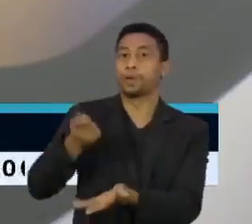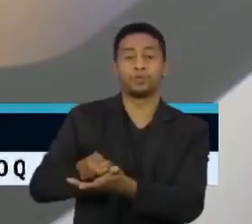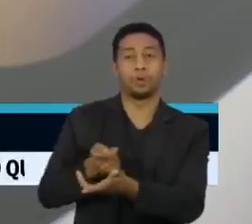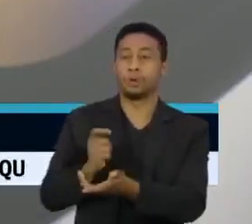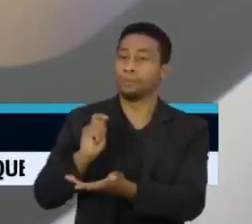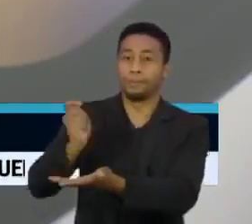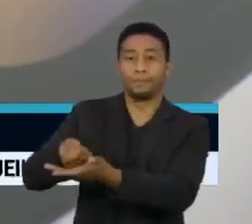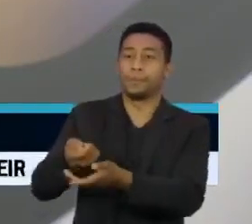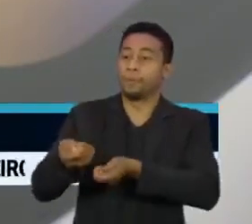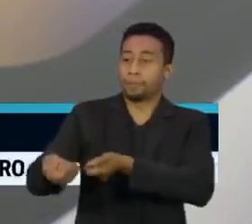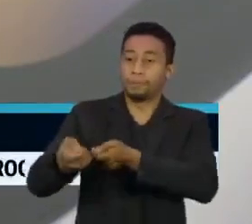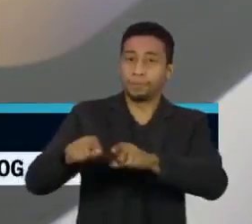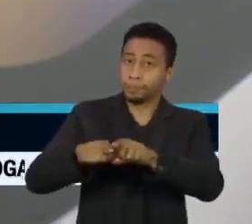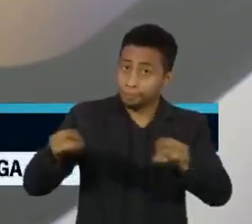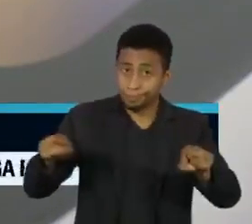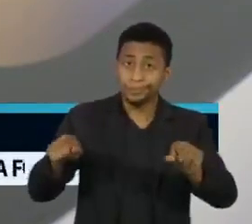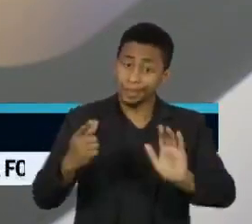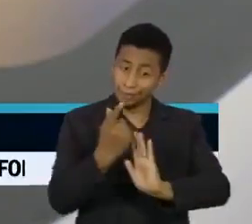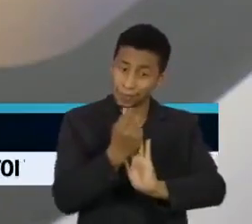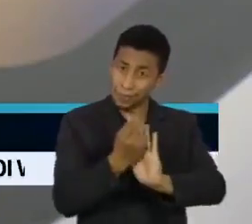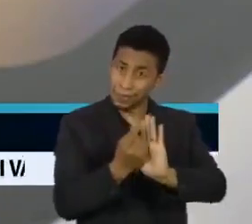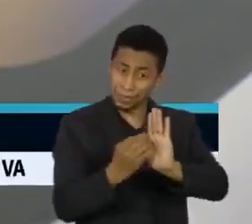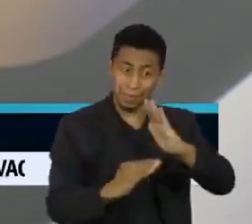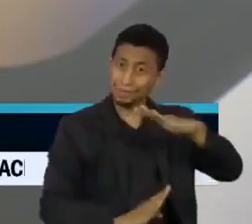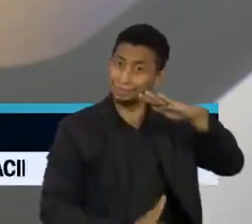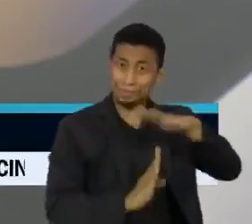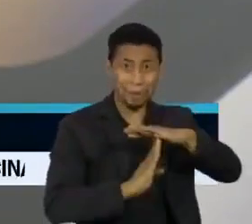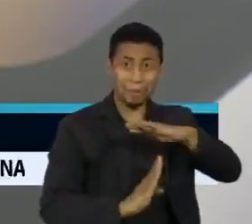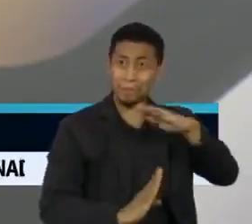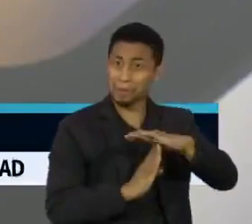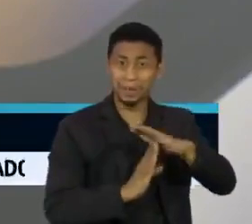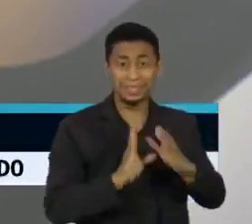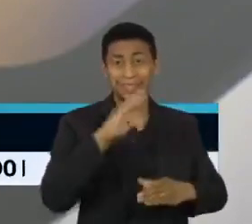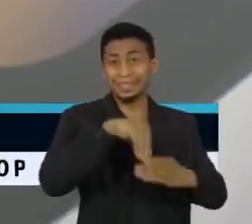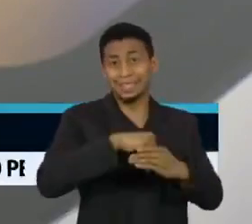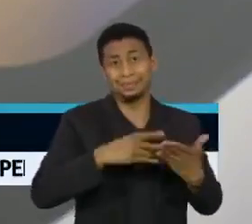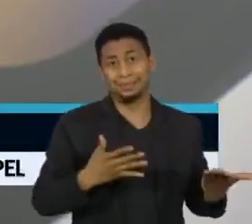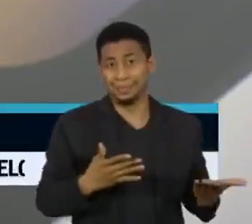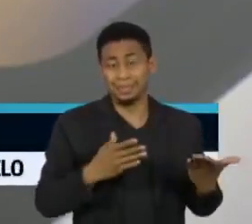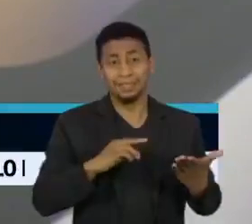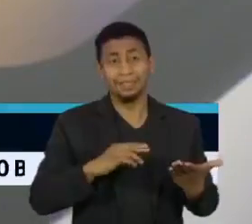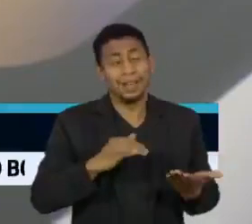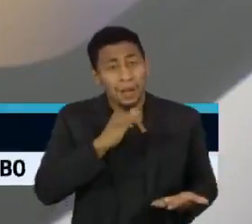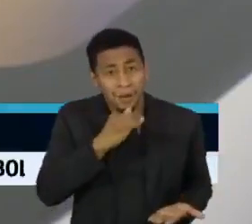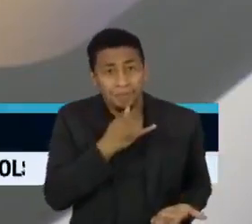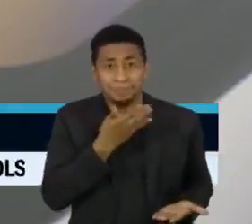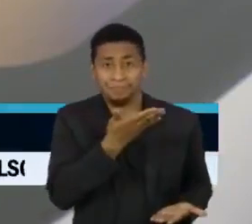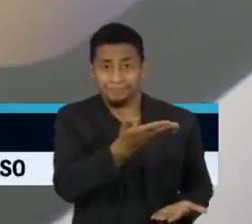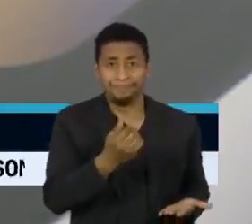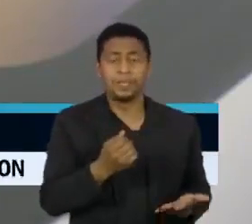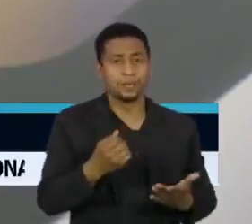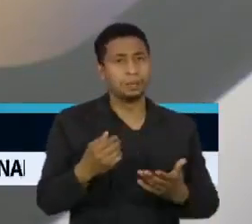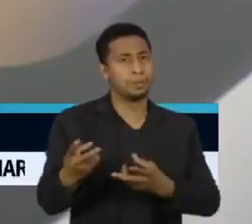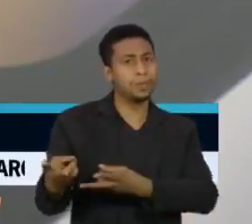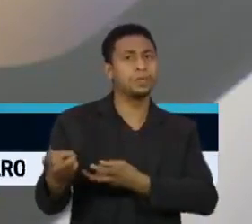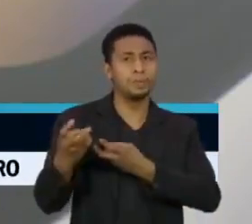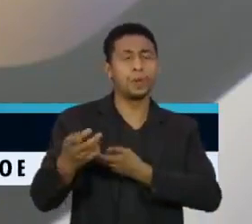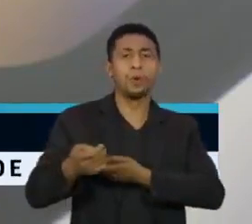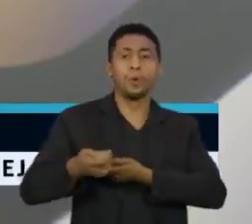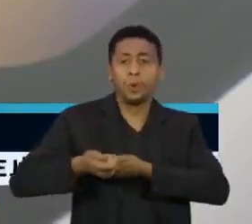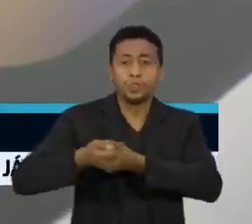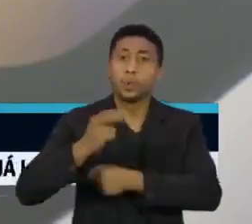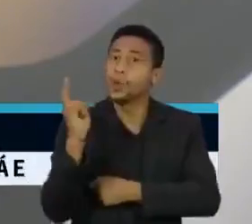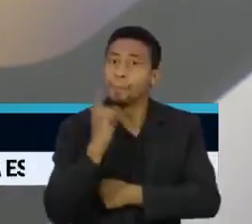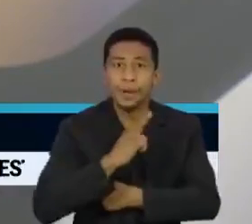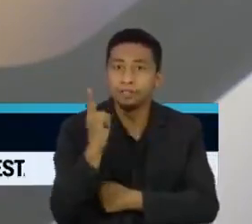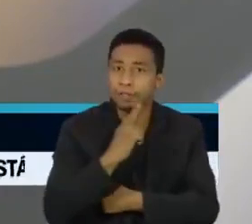menos espaço ainda tem isso. Tem dentro do orçamento. Então, é uma péssima notícia, porque a gente viu qual é o efeito de um auxílio emergencial,